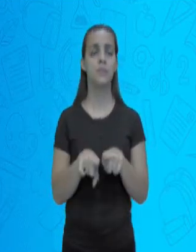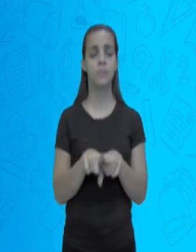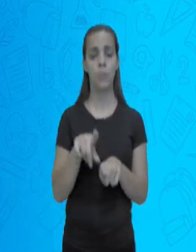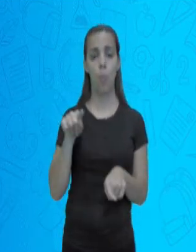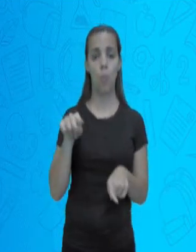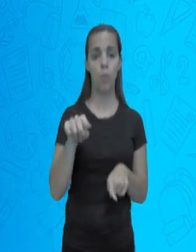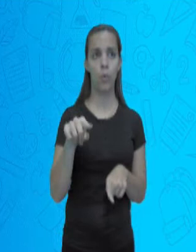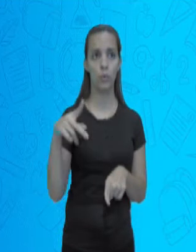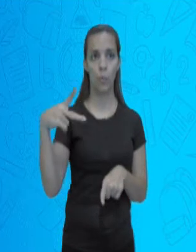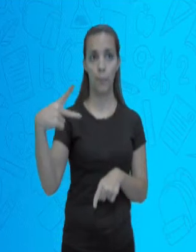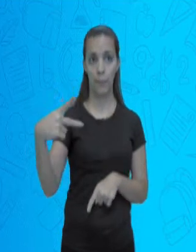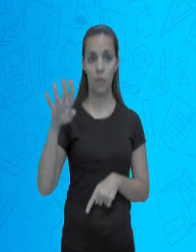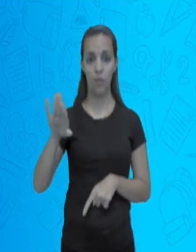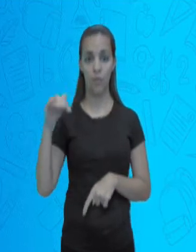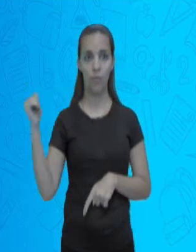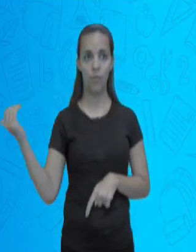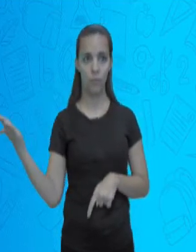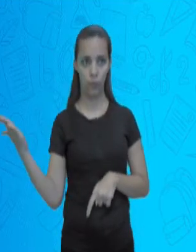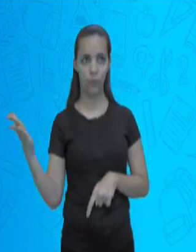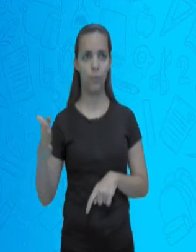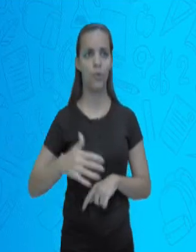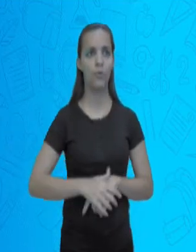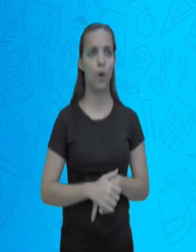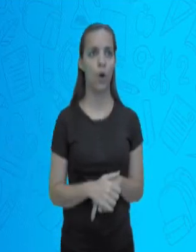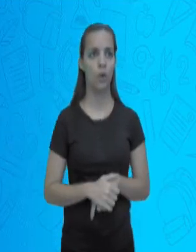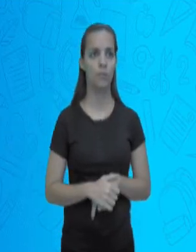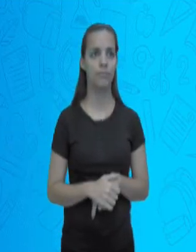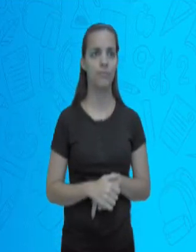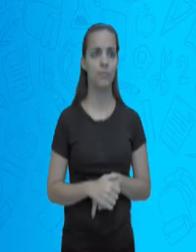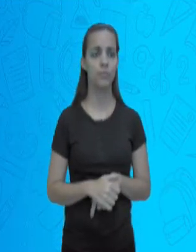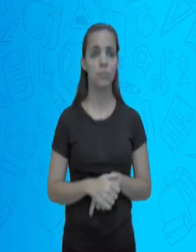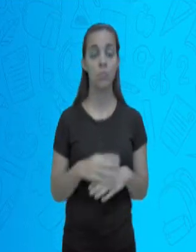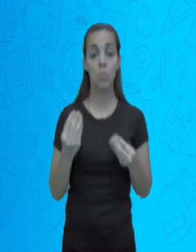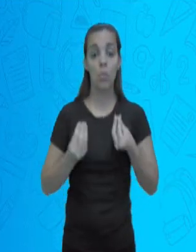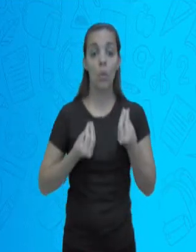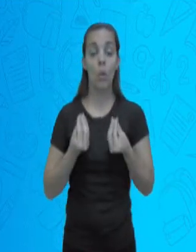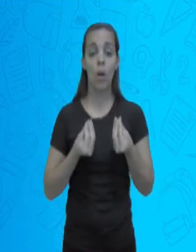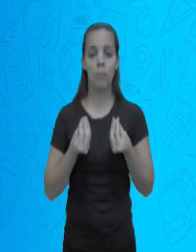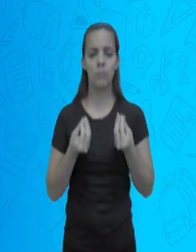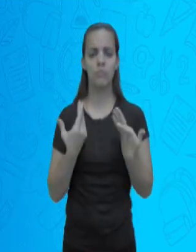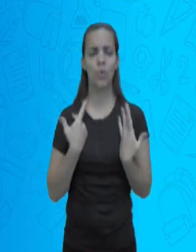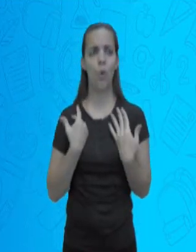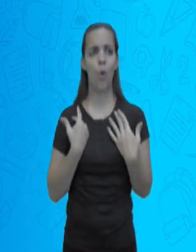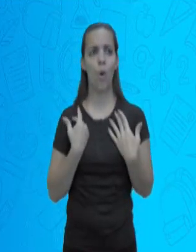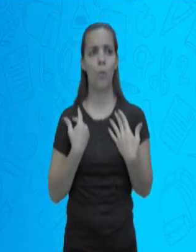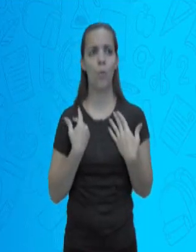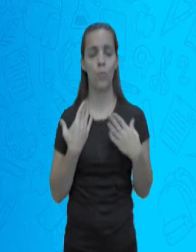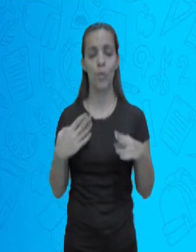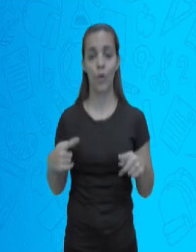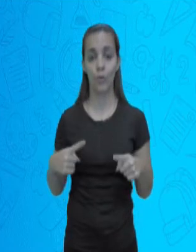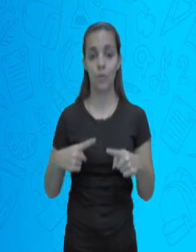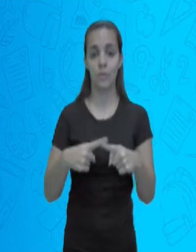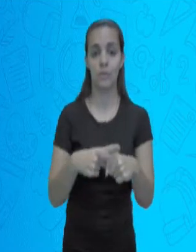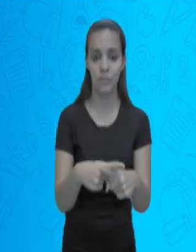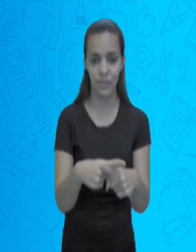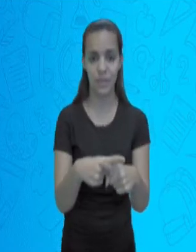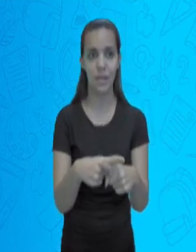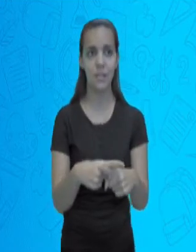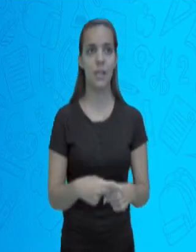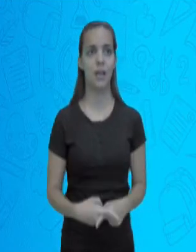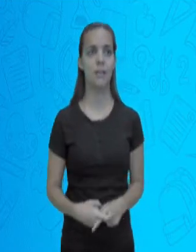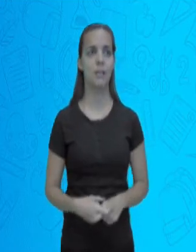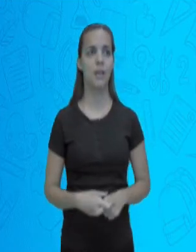aqui a reta R, tenho o ponto P aqui. Veja um modo de traçar, usando a régua